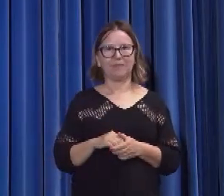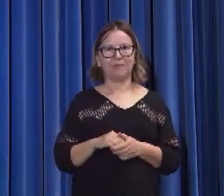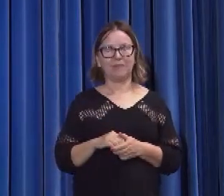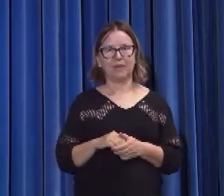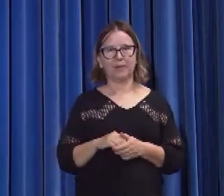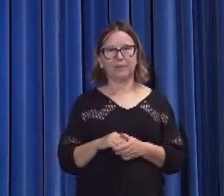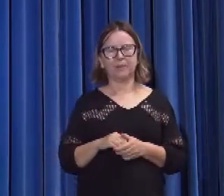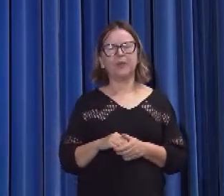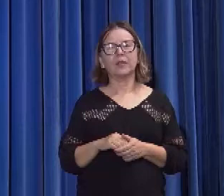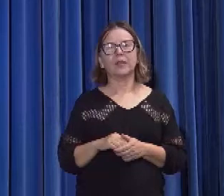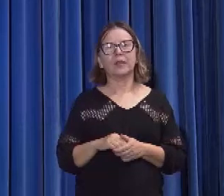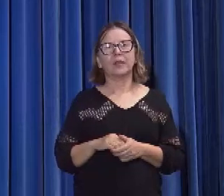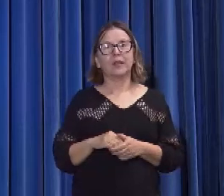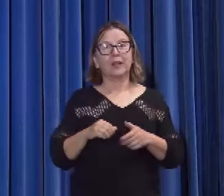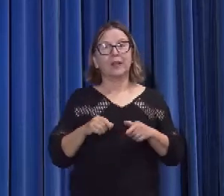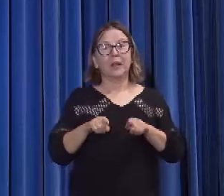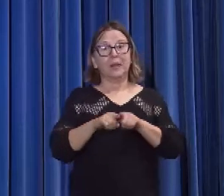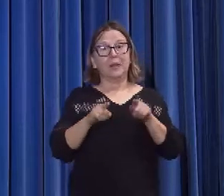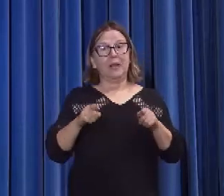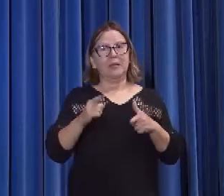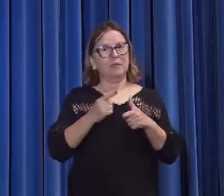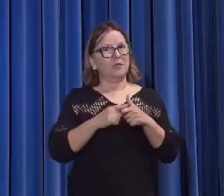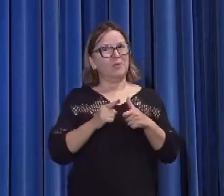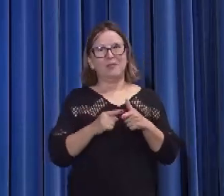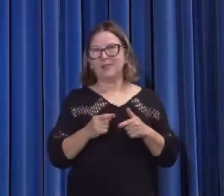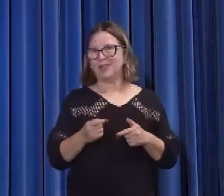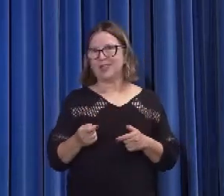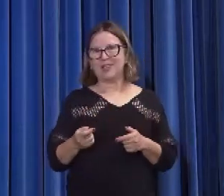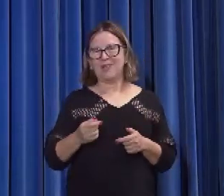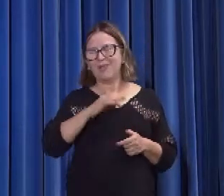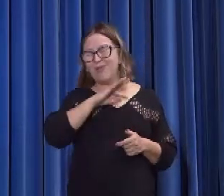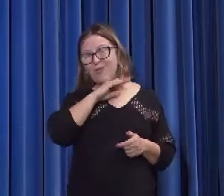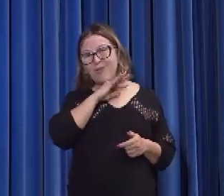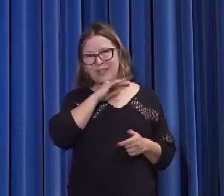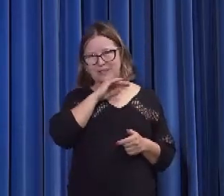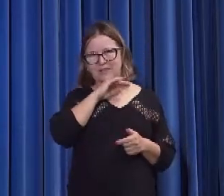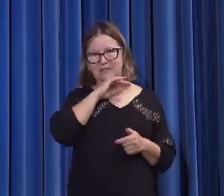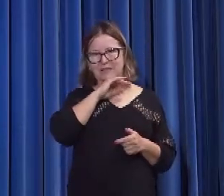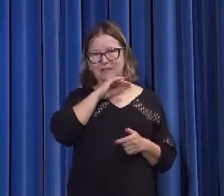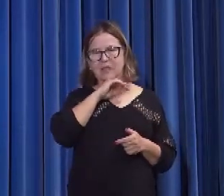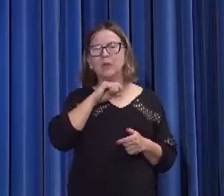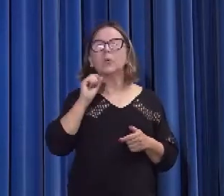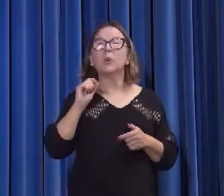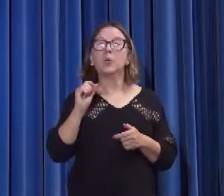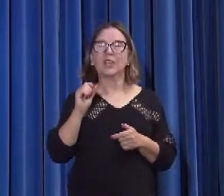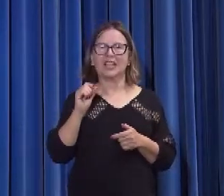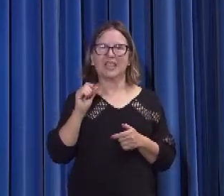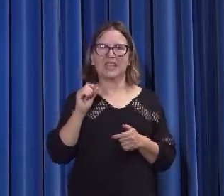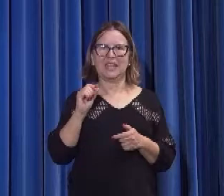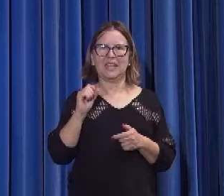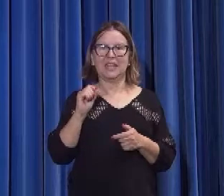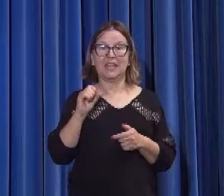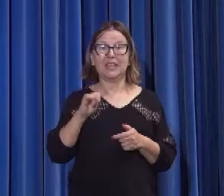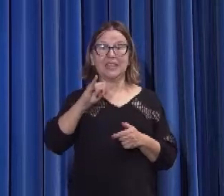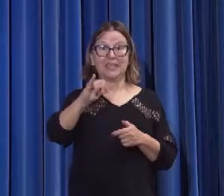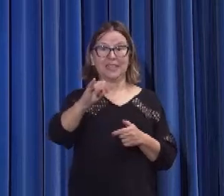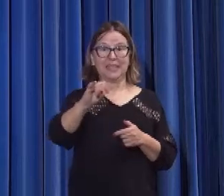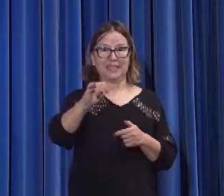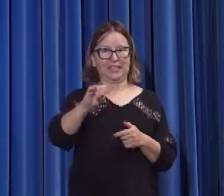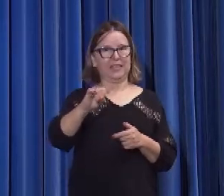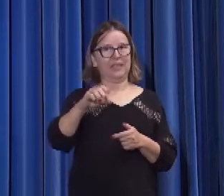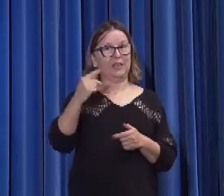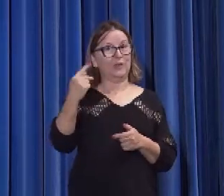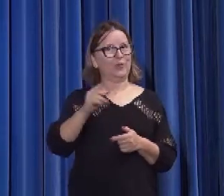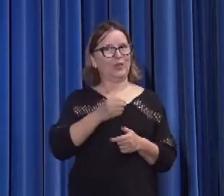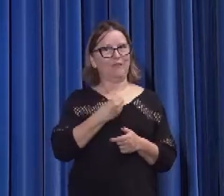O que não é ruim? Você não vai viver como você deseja, mas como Deus quer para você. Isso